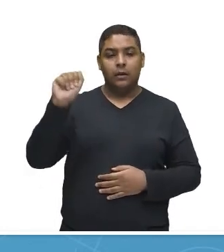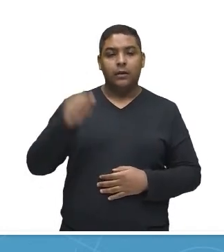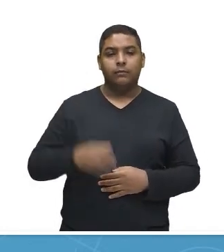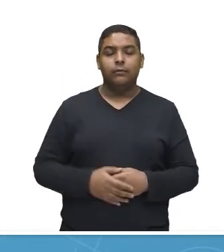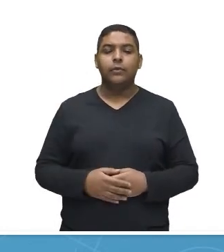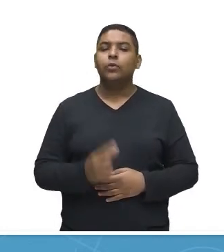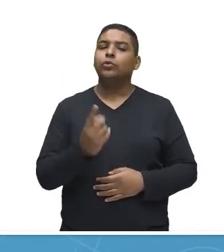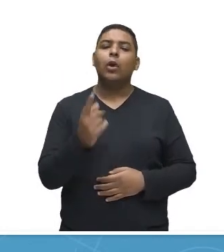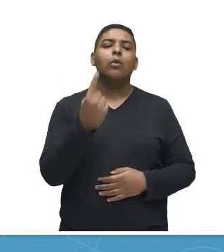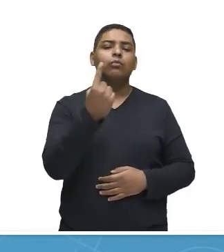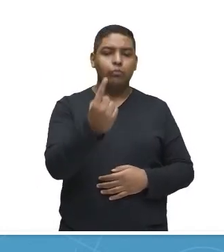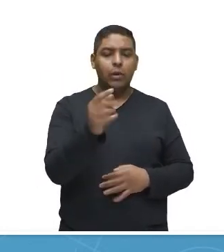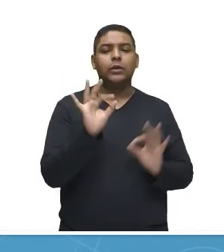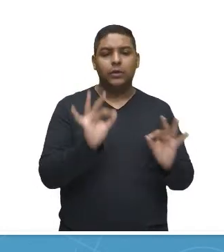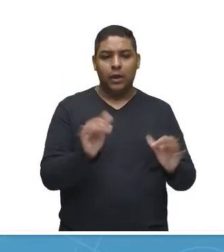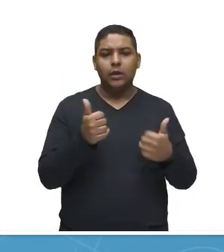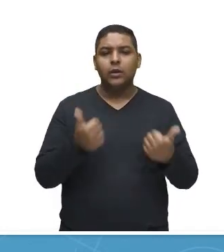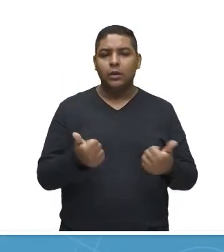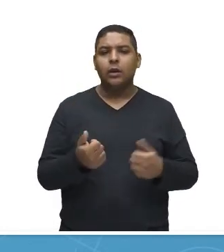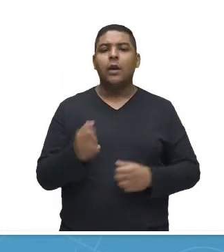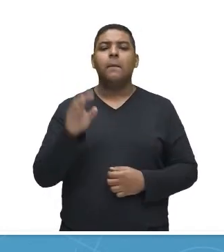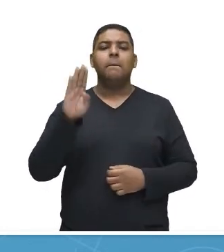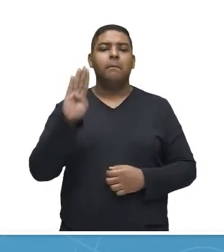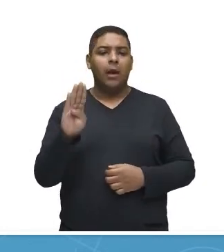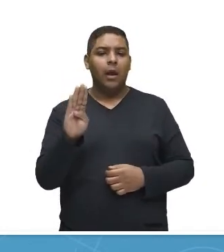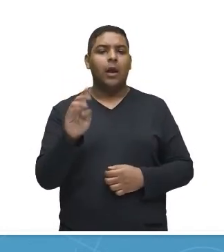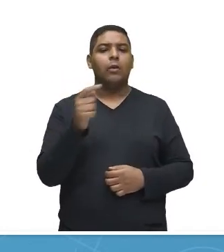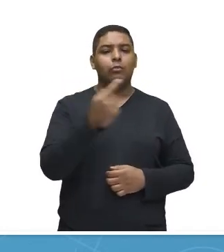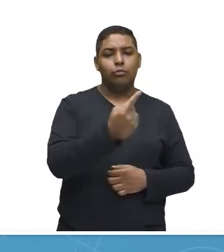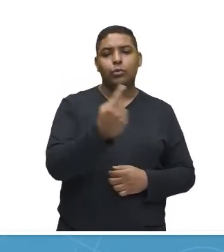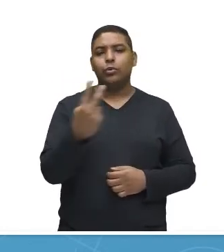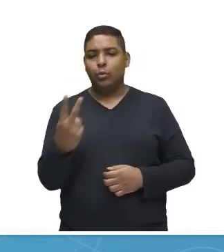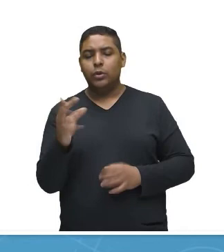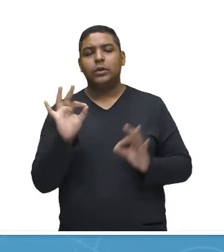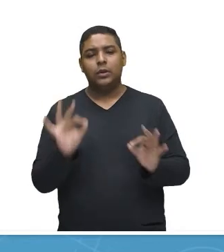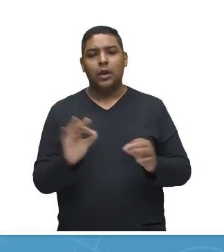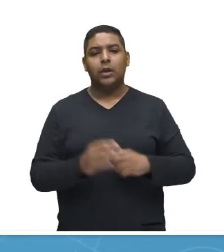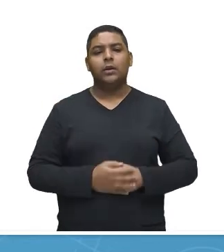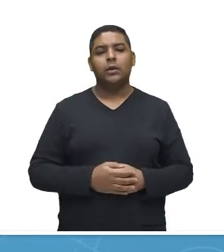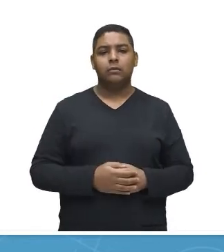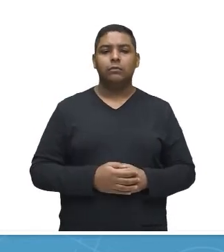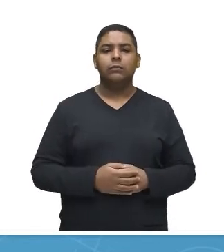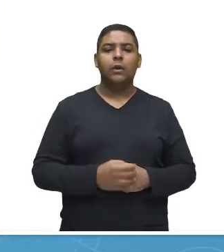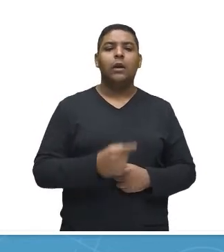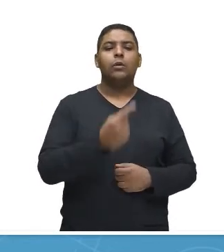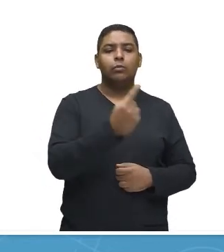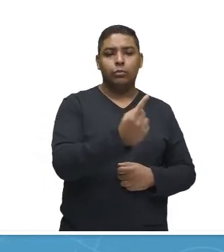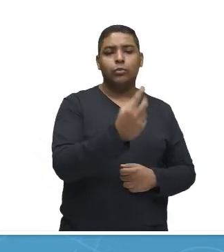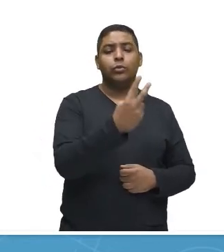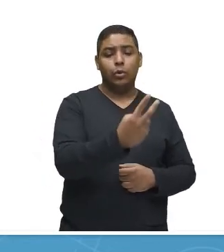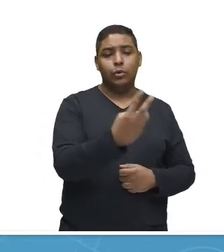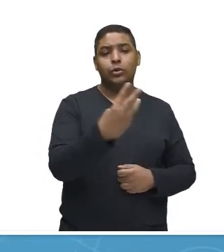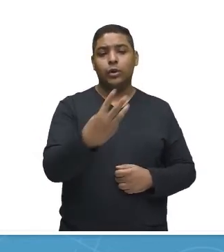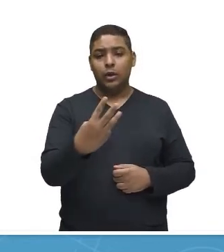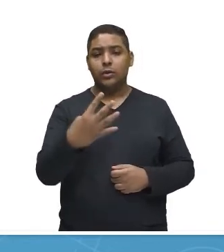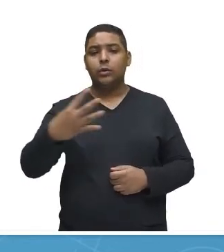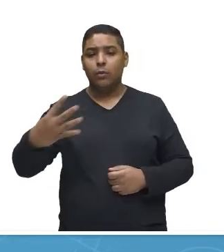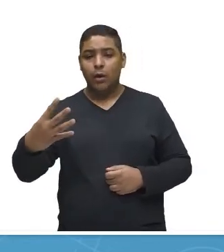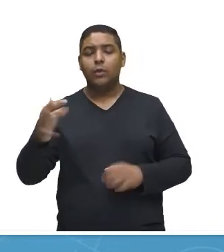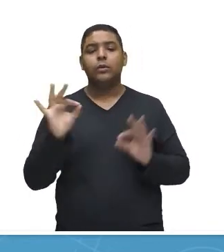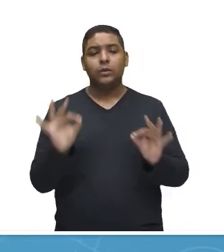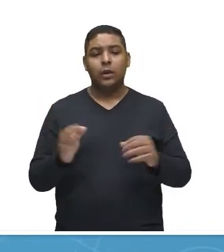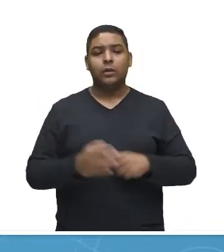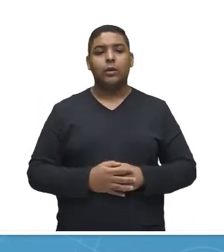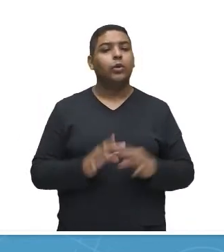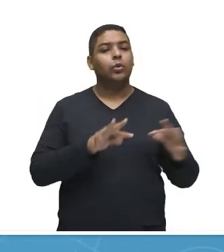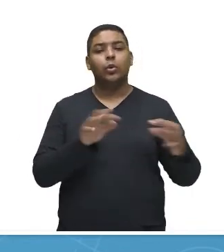Letra A, somente 1 está correta. Letra B, somente 1 e 2 estão corretas. Letra C, somente 2, 3 e 4 estão corretas, ou a